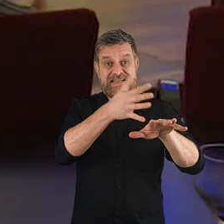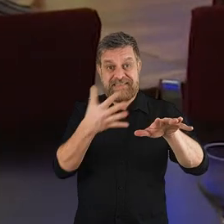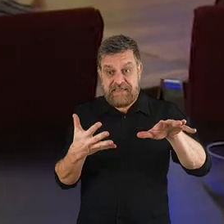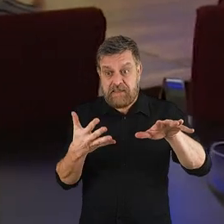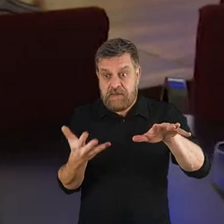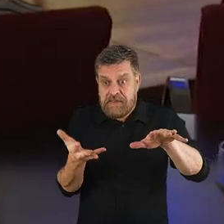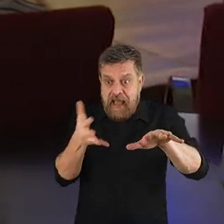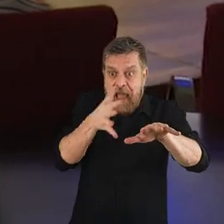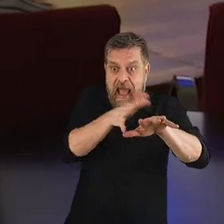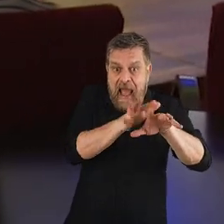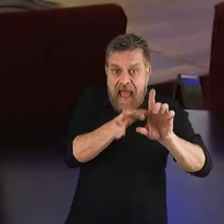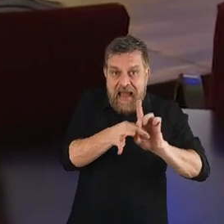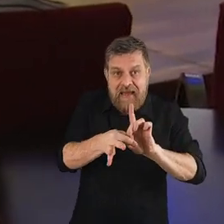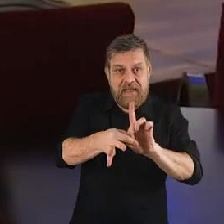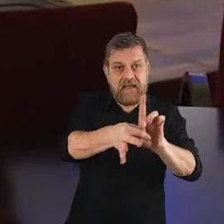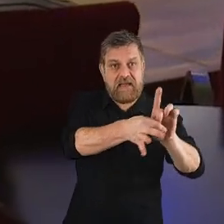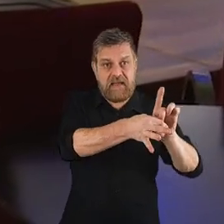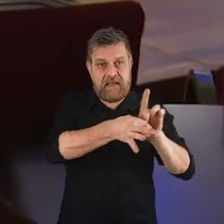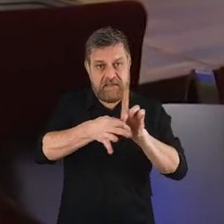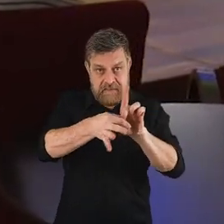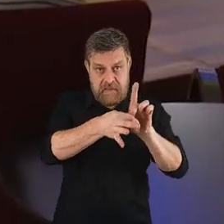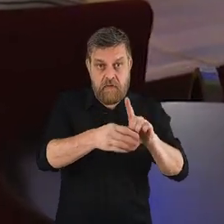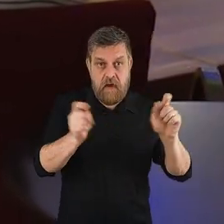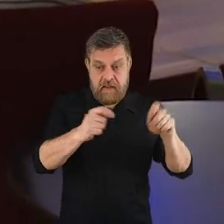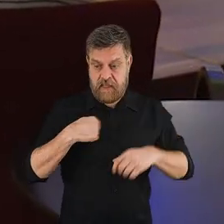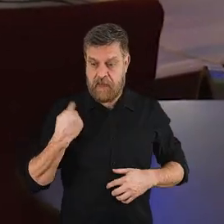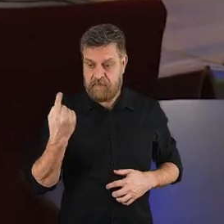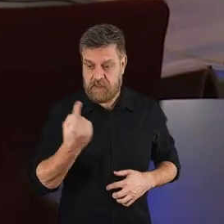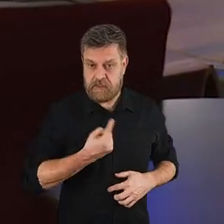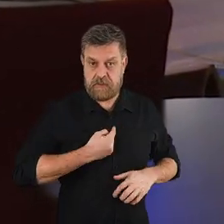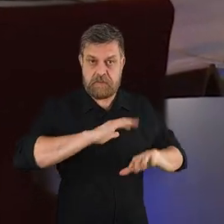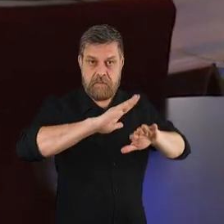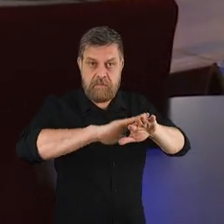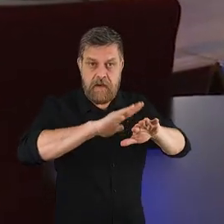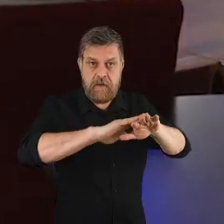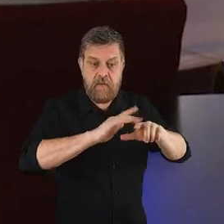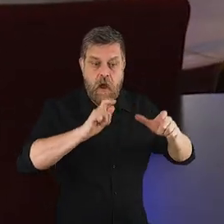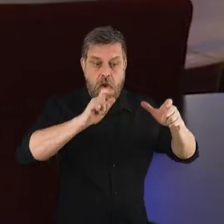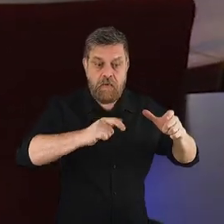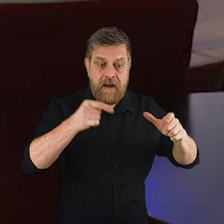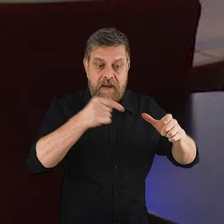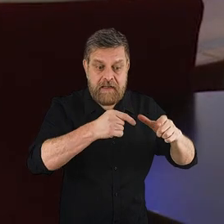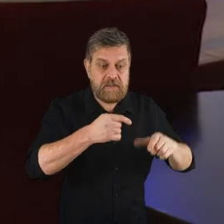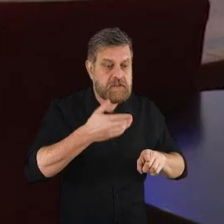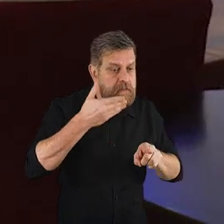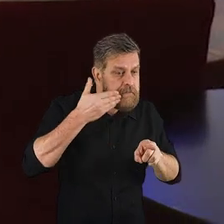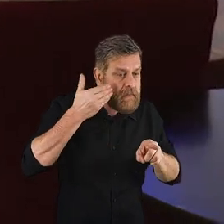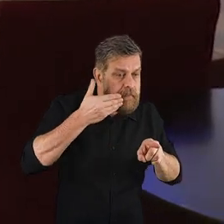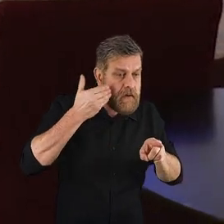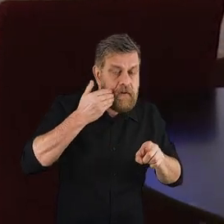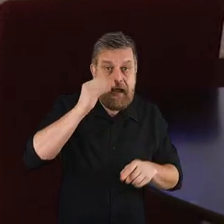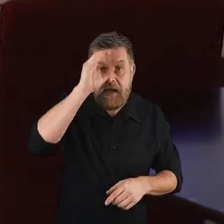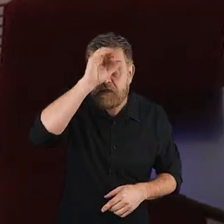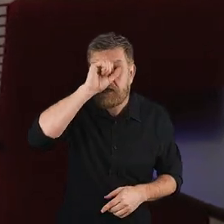de agregação. A gente pode produzir um espaço onde a gente aprenda literalmente a